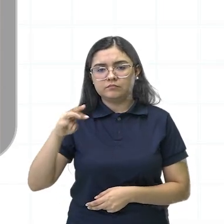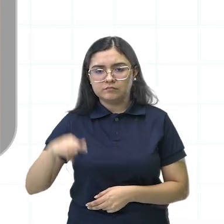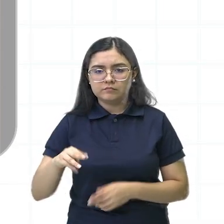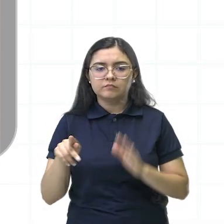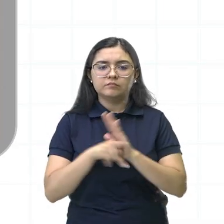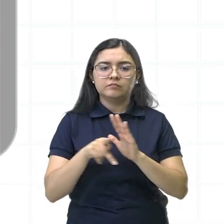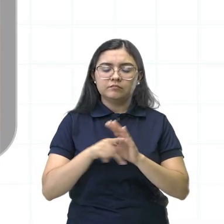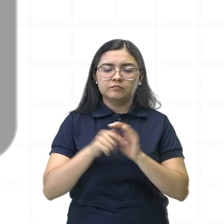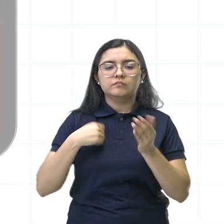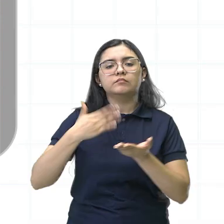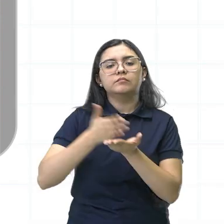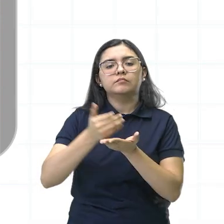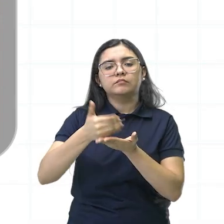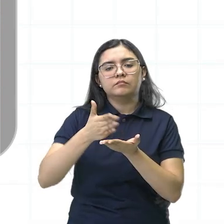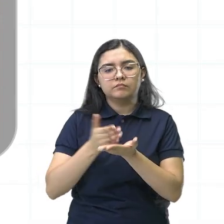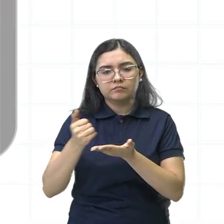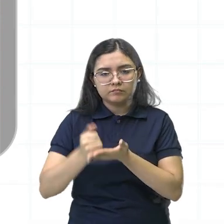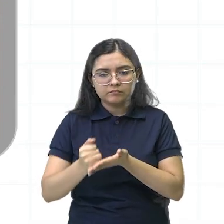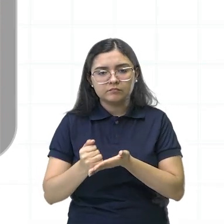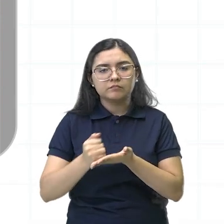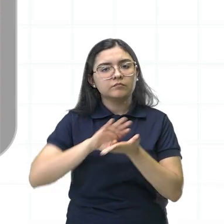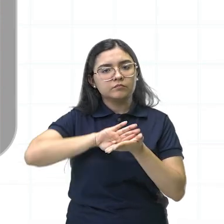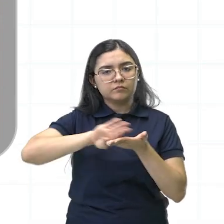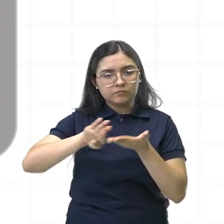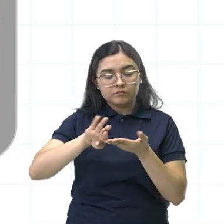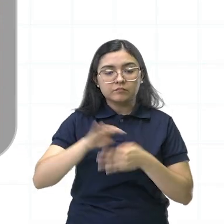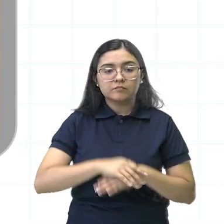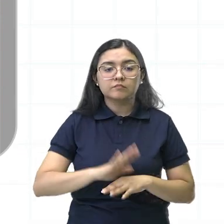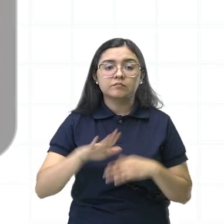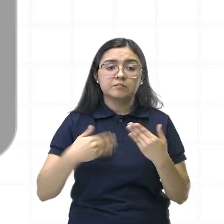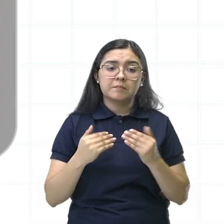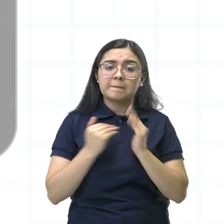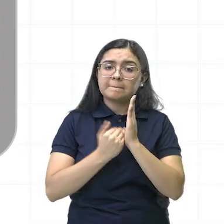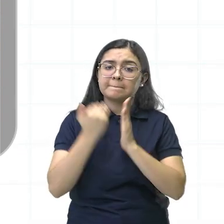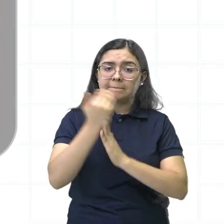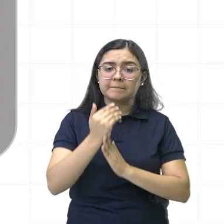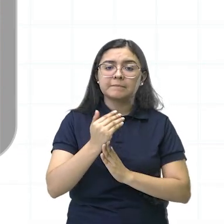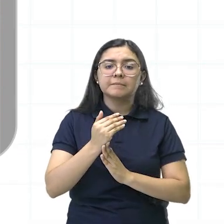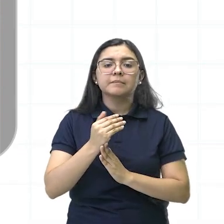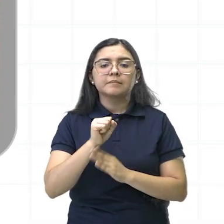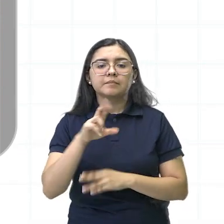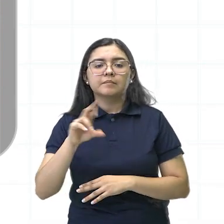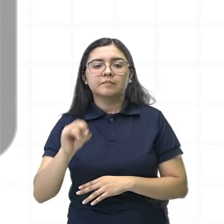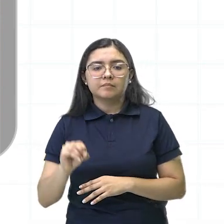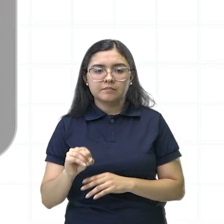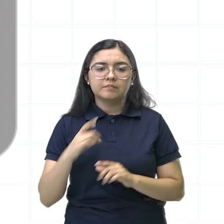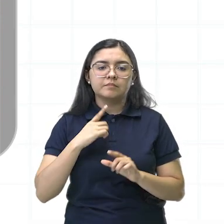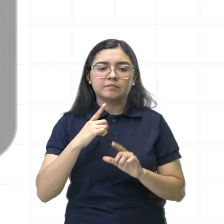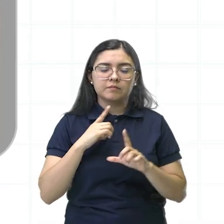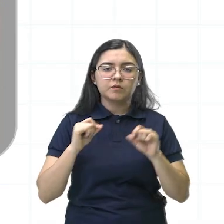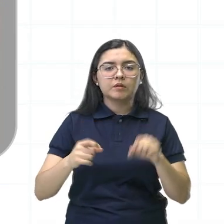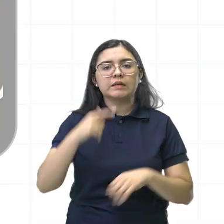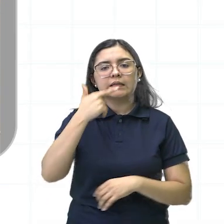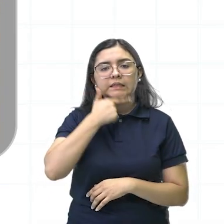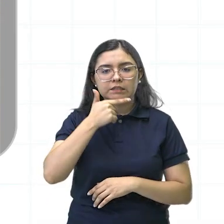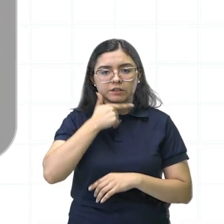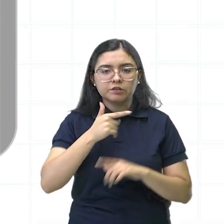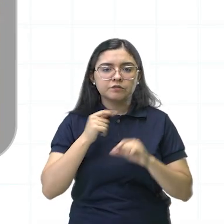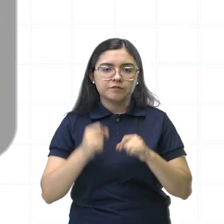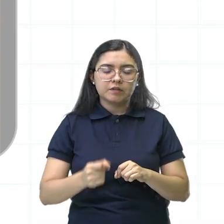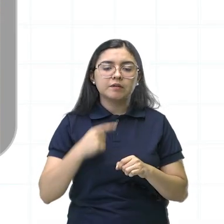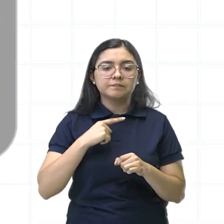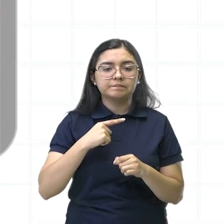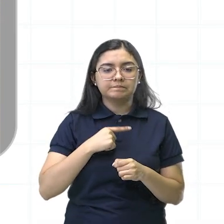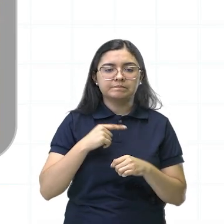é cortada em cubos, em soro, e é removida. Quanto mais soro escorre, mais firme fica o queijo,